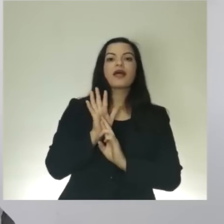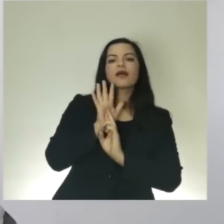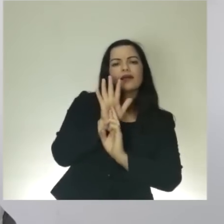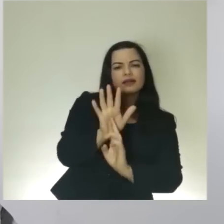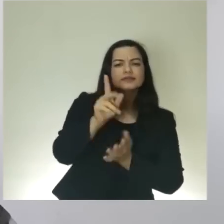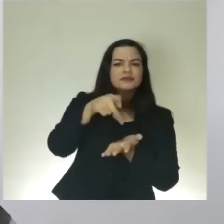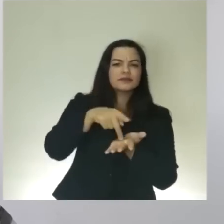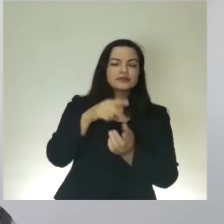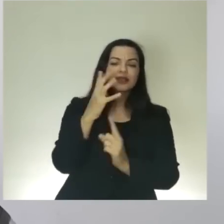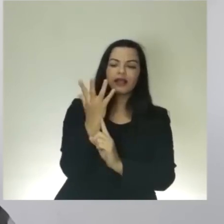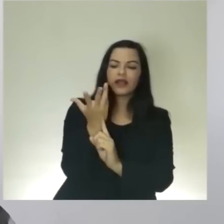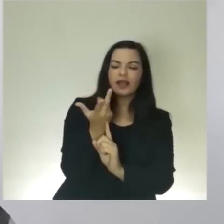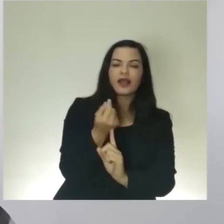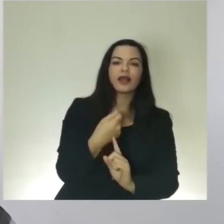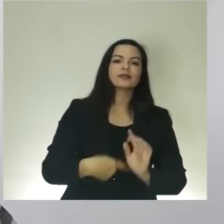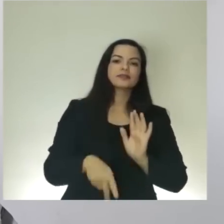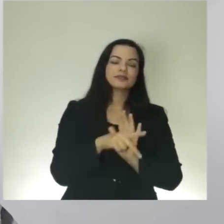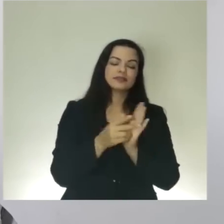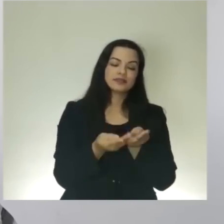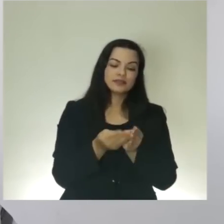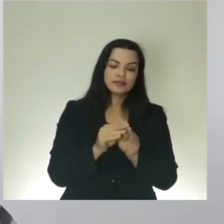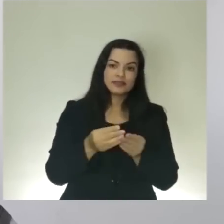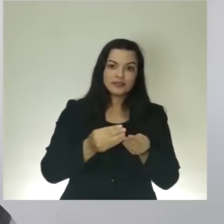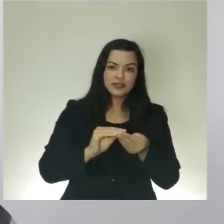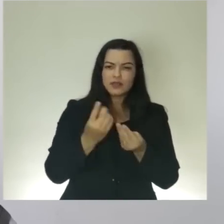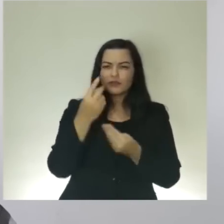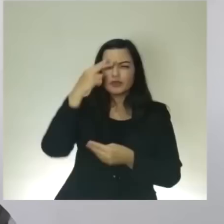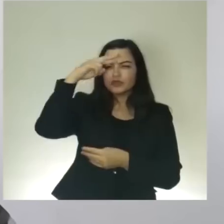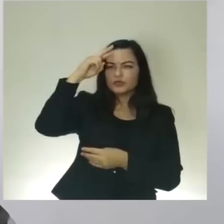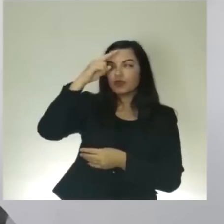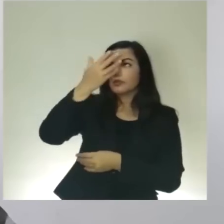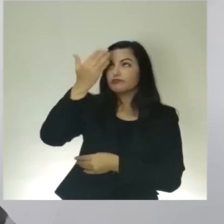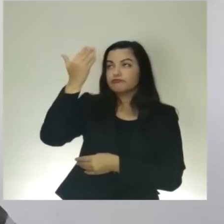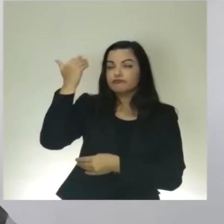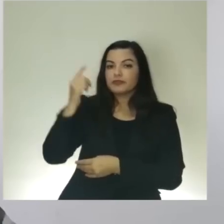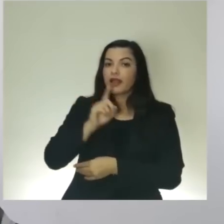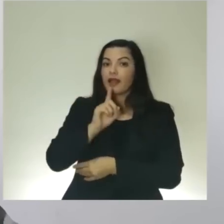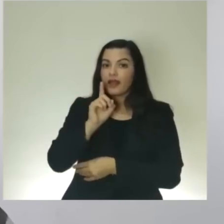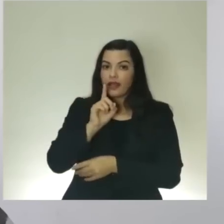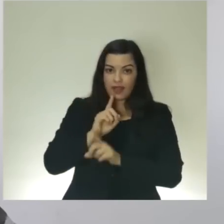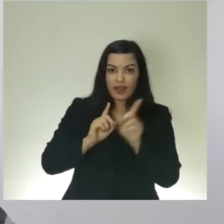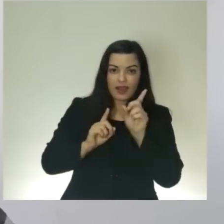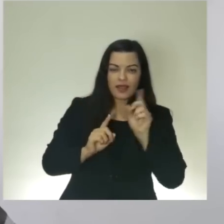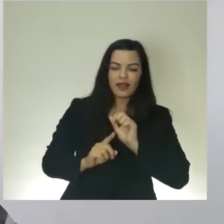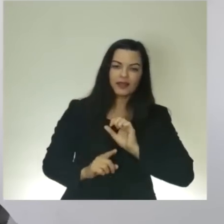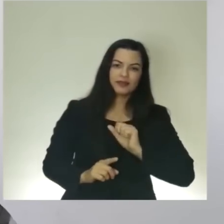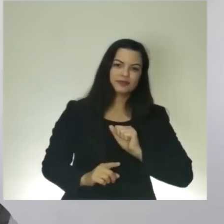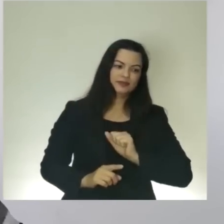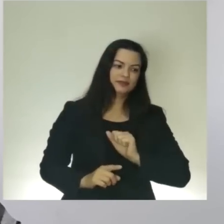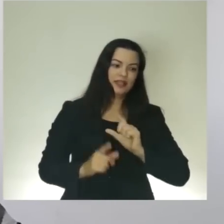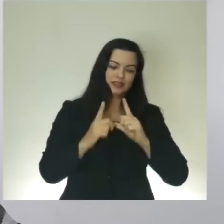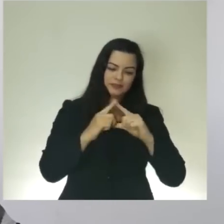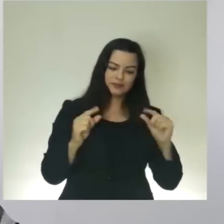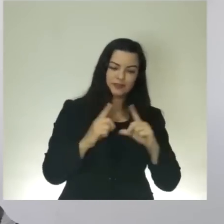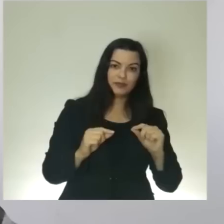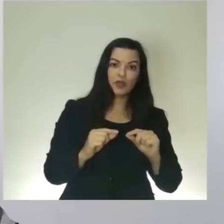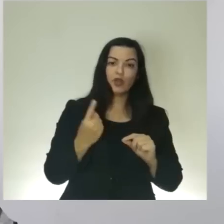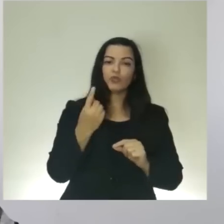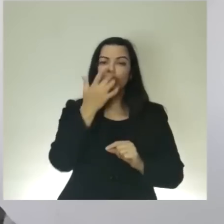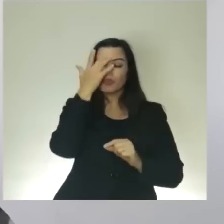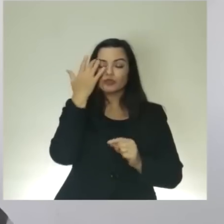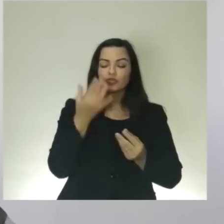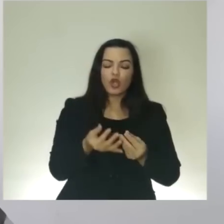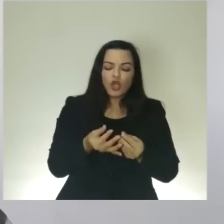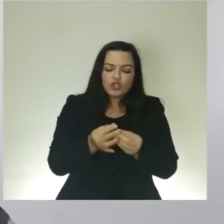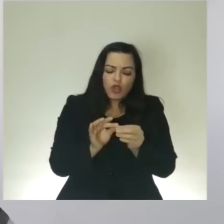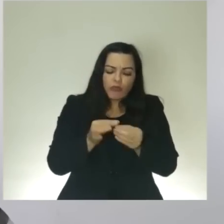dobraduras. Diz uma lenda que quando a pessoa está fazendo o Chisuru, a cada dobrinha que ela